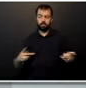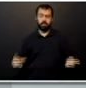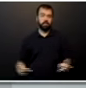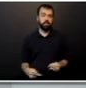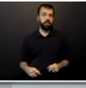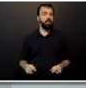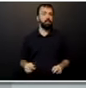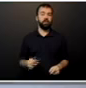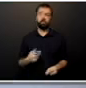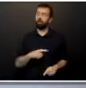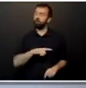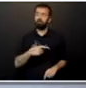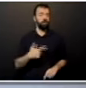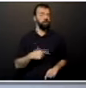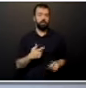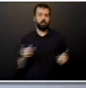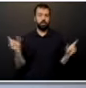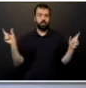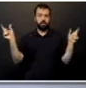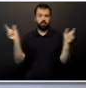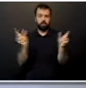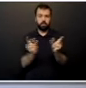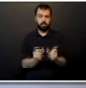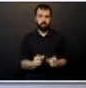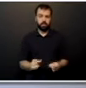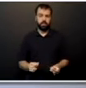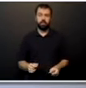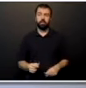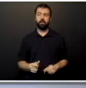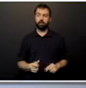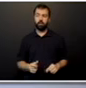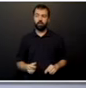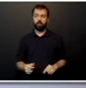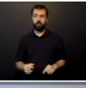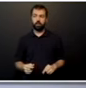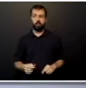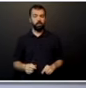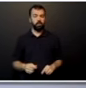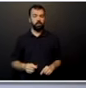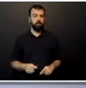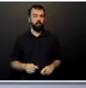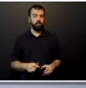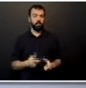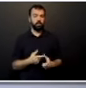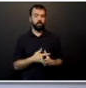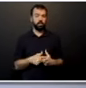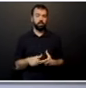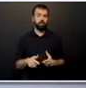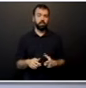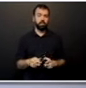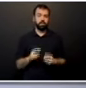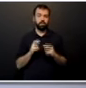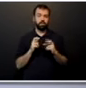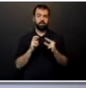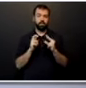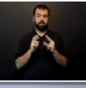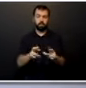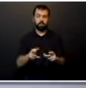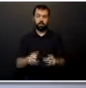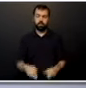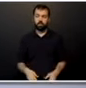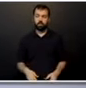especificação da escala utilizada para sua confecção o problema foi resolvido pois um dos